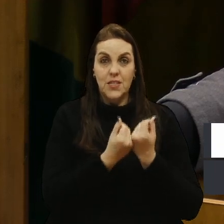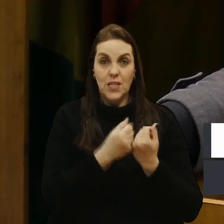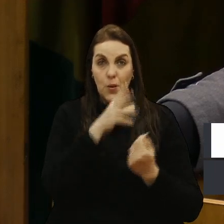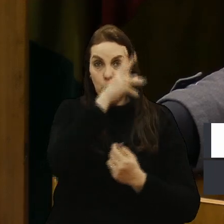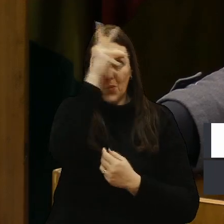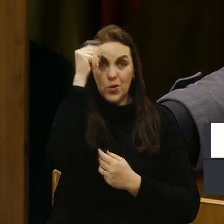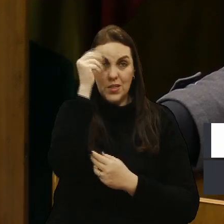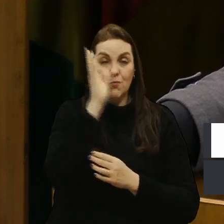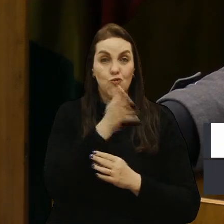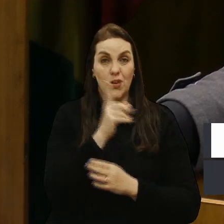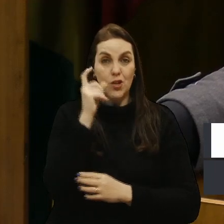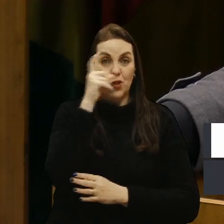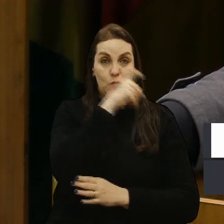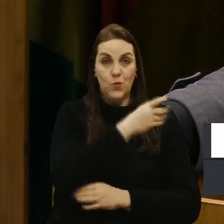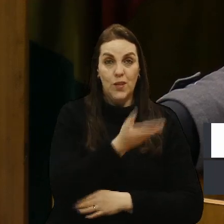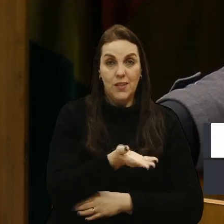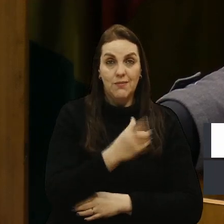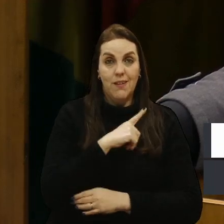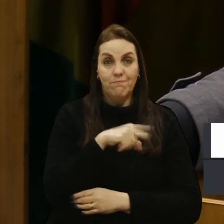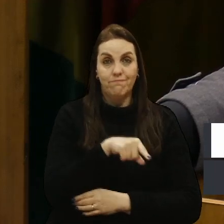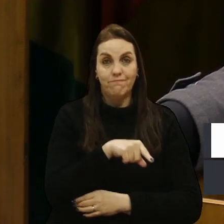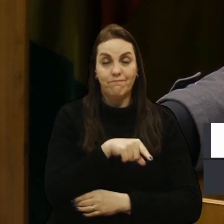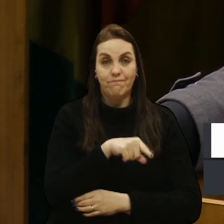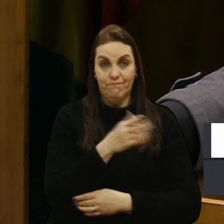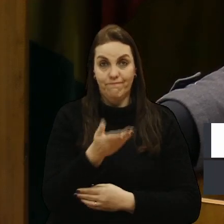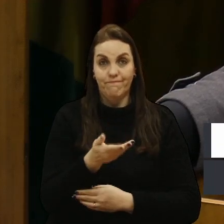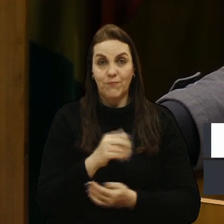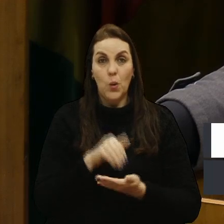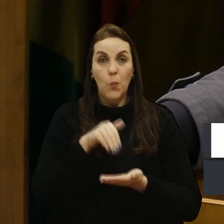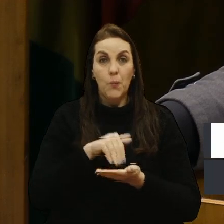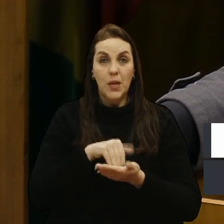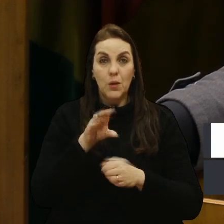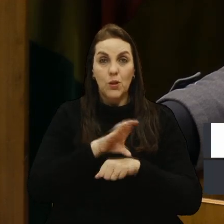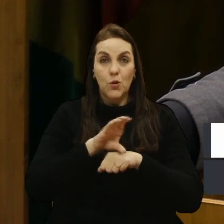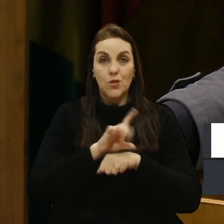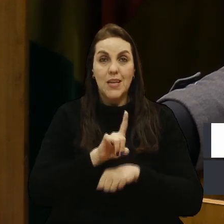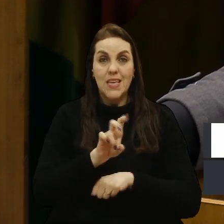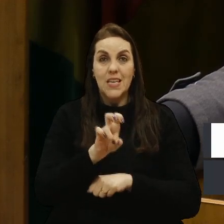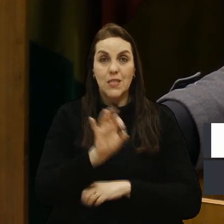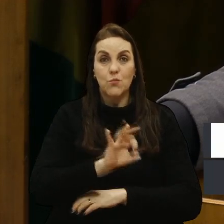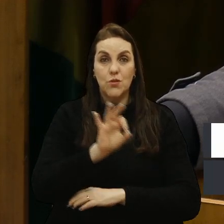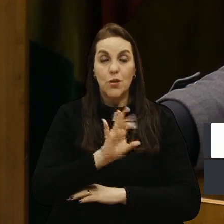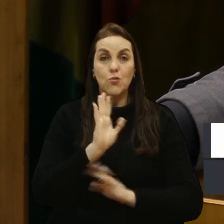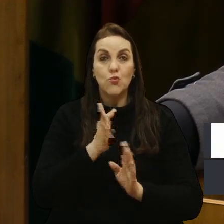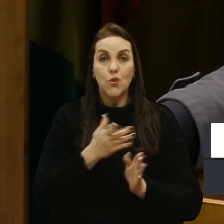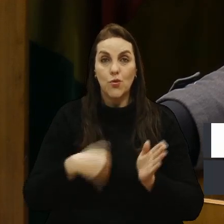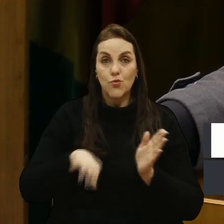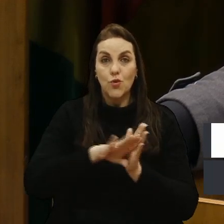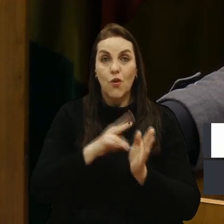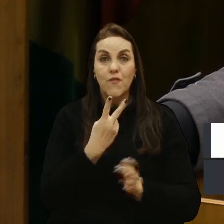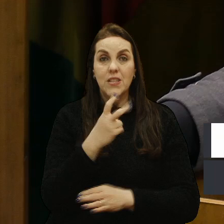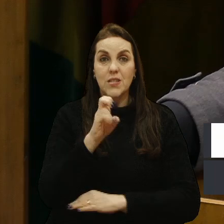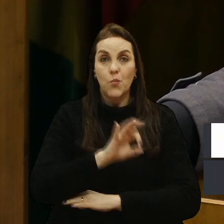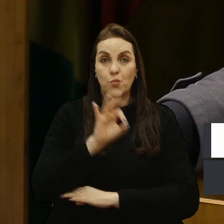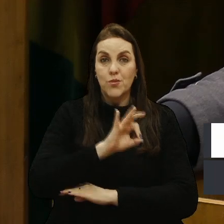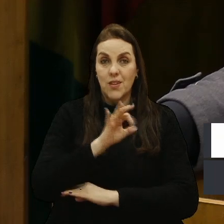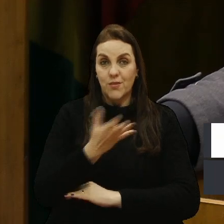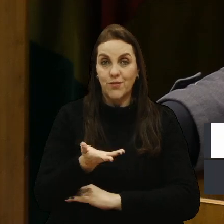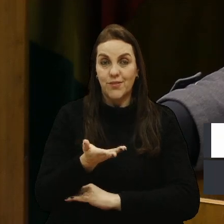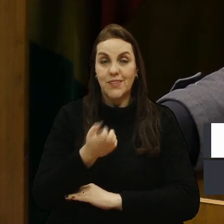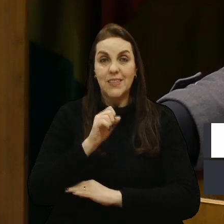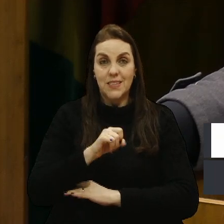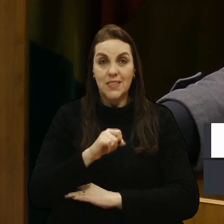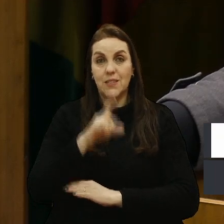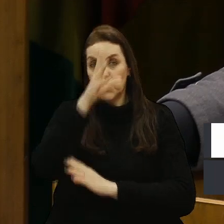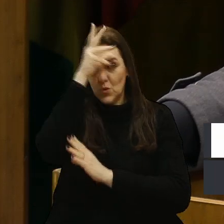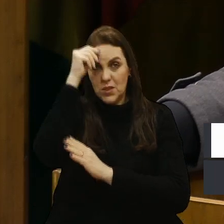vendo a dificuldade que nós estamos enfrentando. O mínimo constitucional é 15%, nós já estamos chegando em 25%. Se nós tratarmos de municipalização do